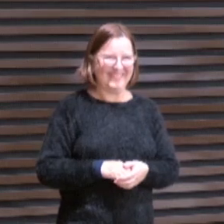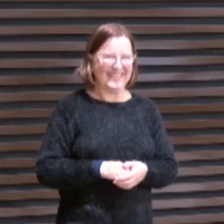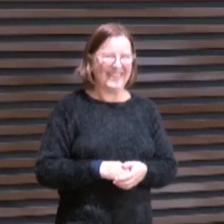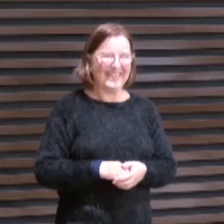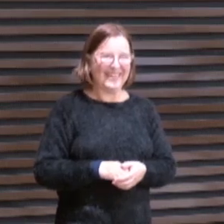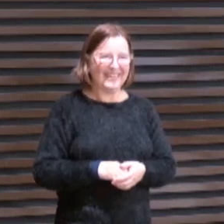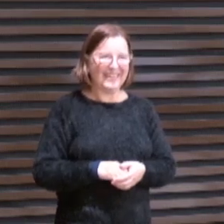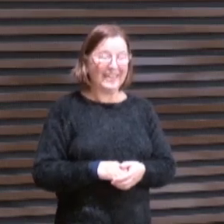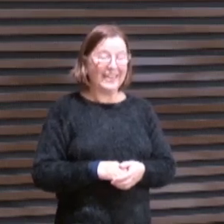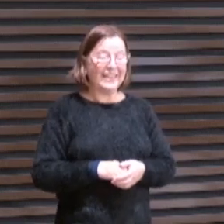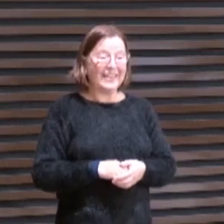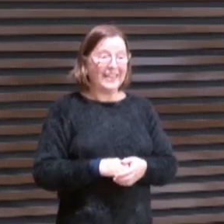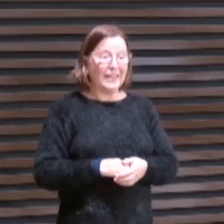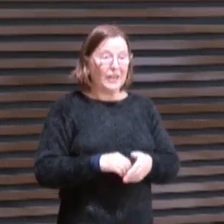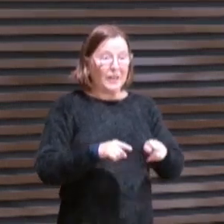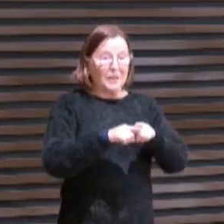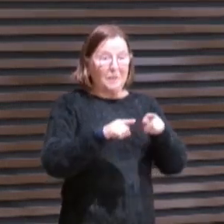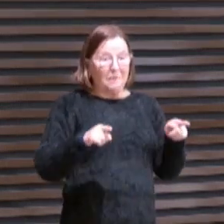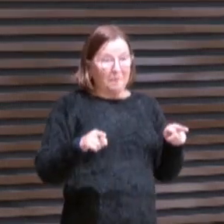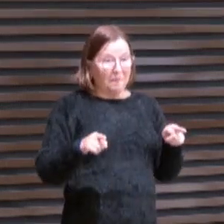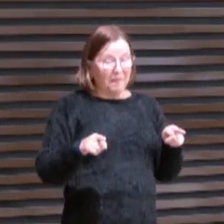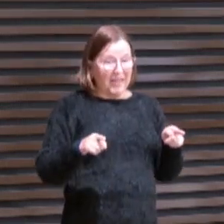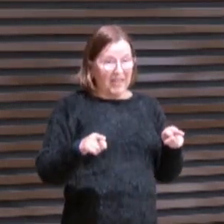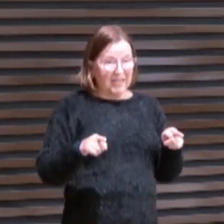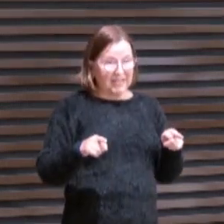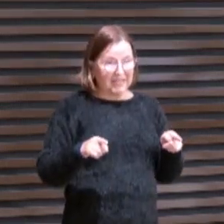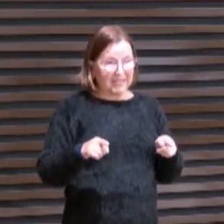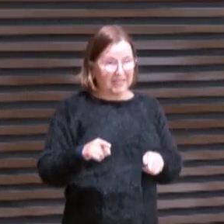e a ressurreição, acabou com o cristianismo.